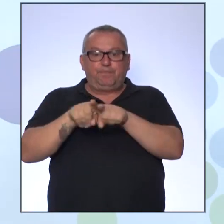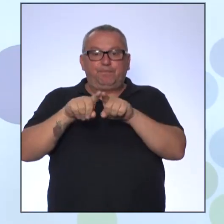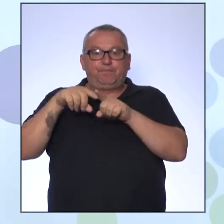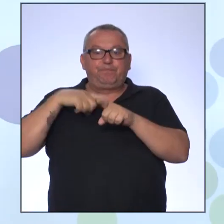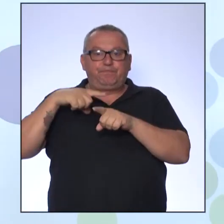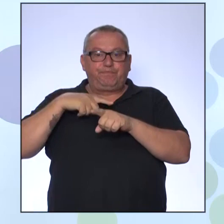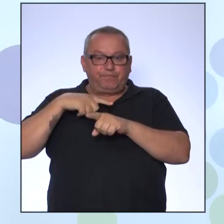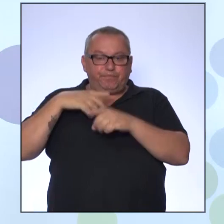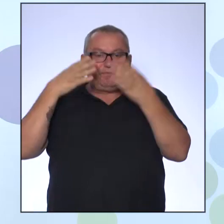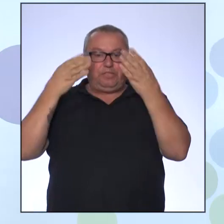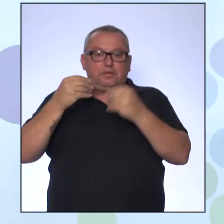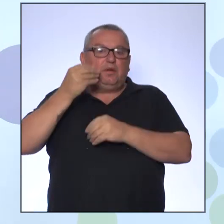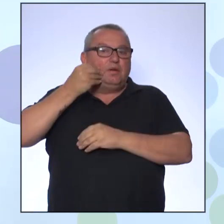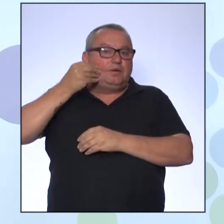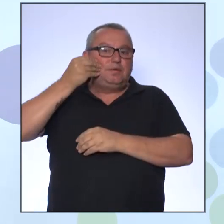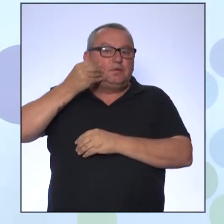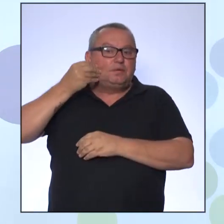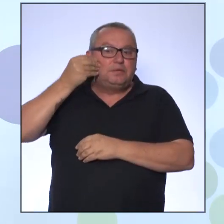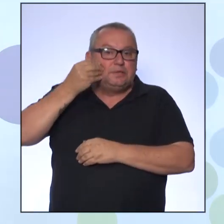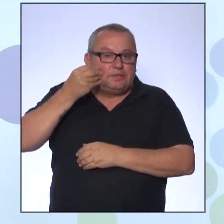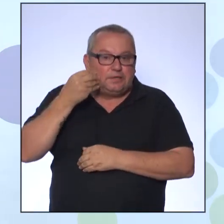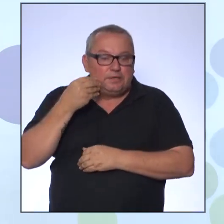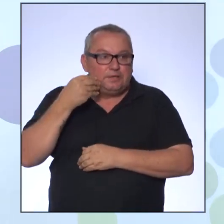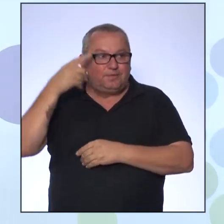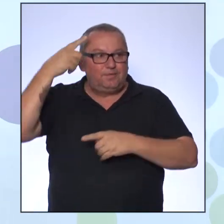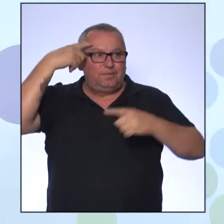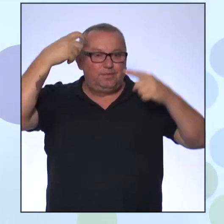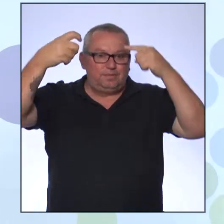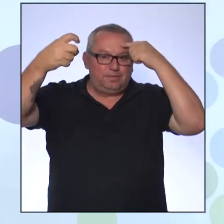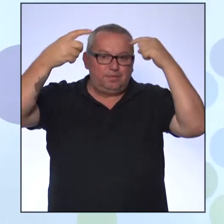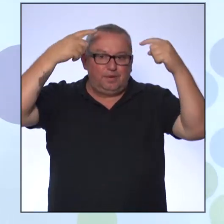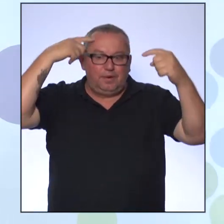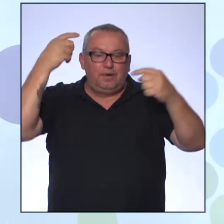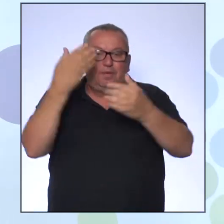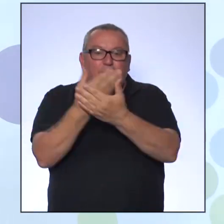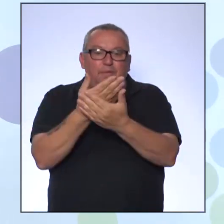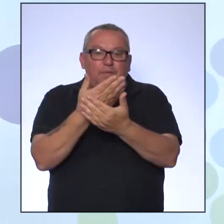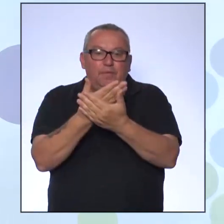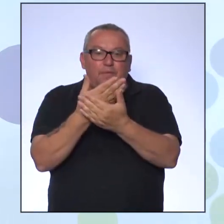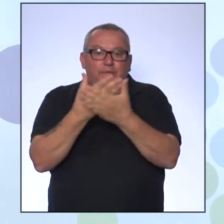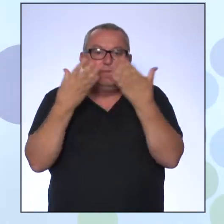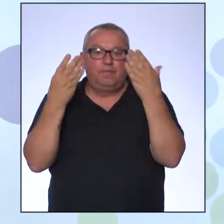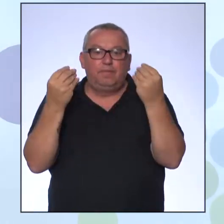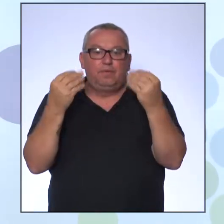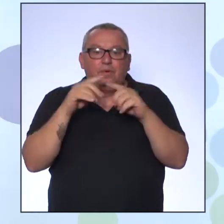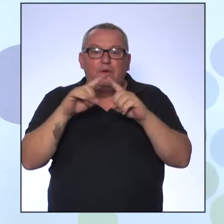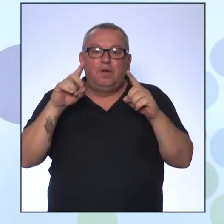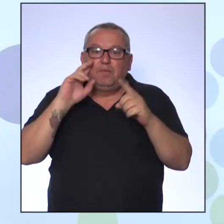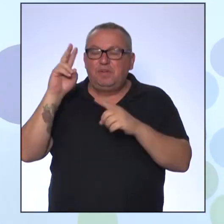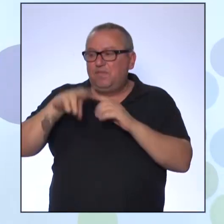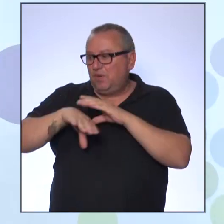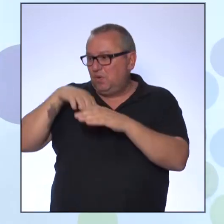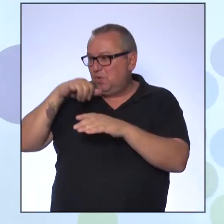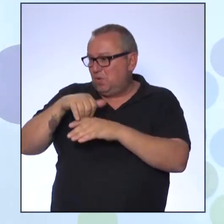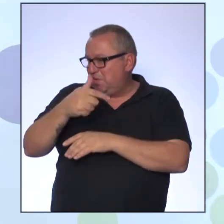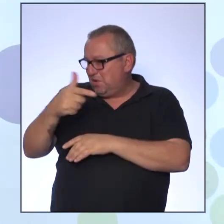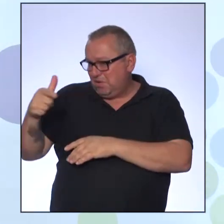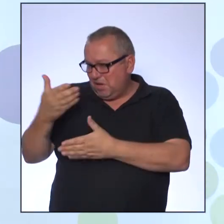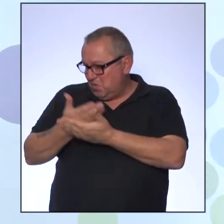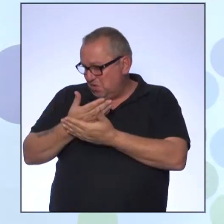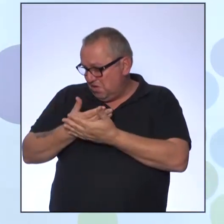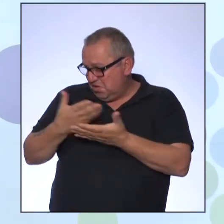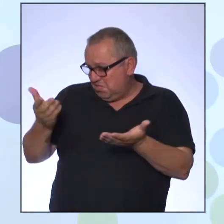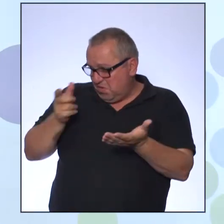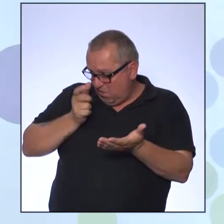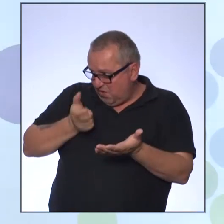ter muita experiência, criatividade e estudar bastante também. Mas eu vi muito youtuber que não está